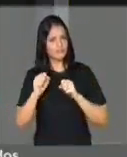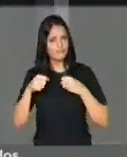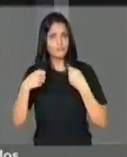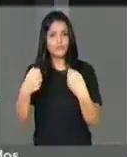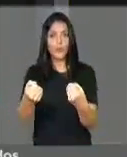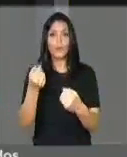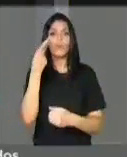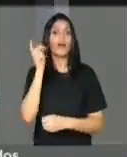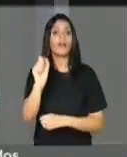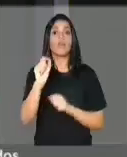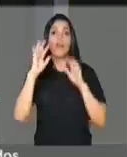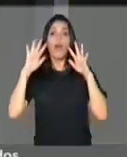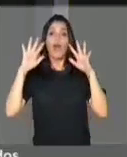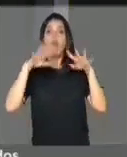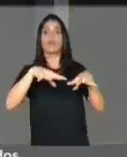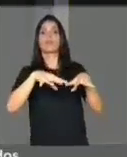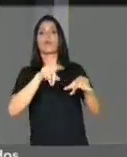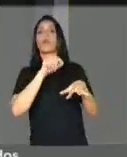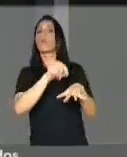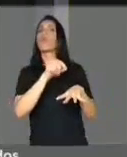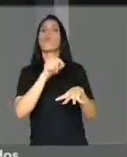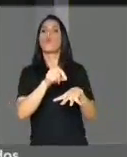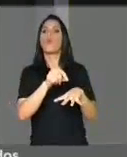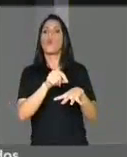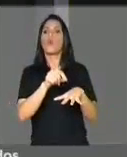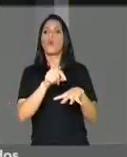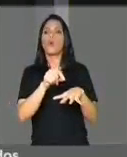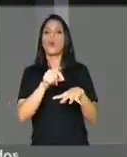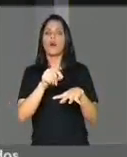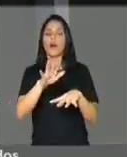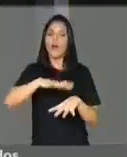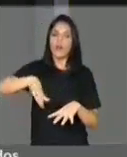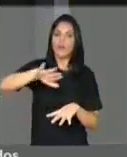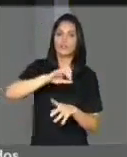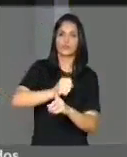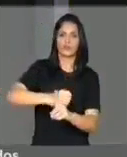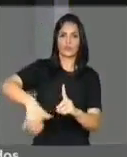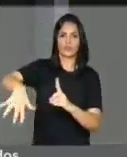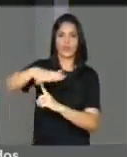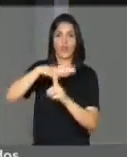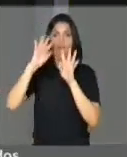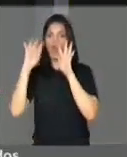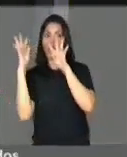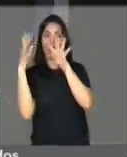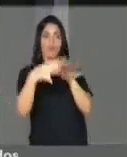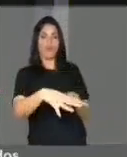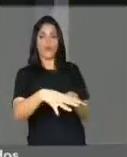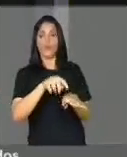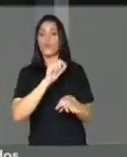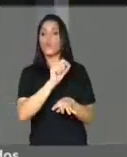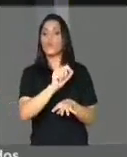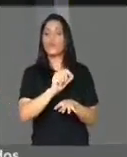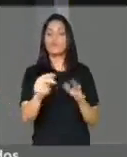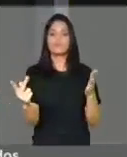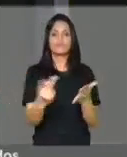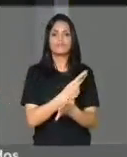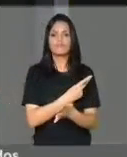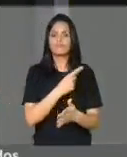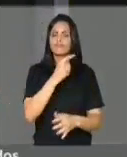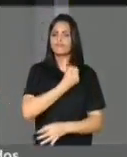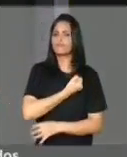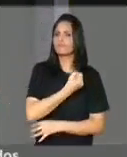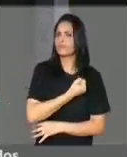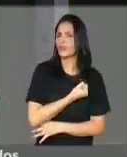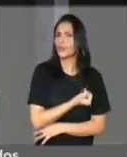para chamarmos a atenção de toda a sociedade para os